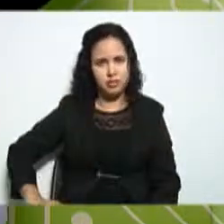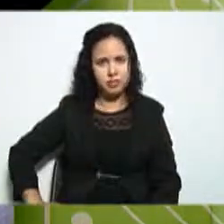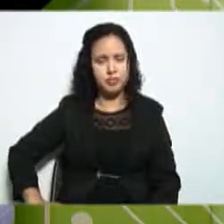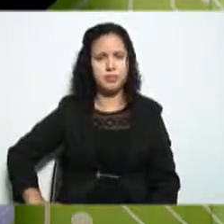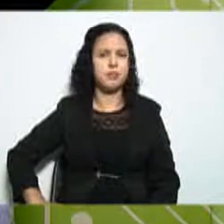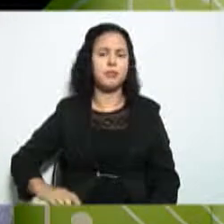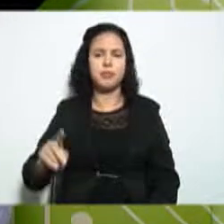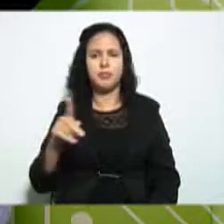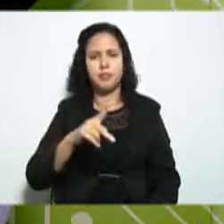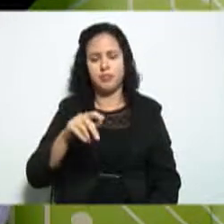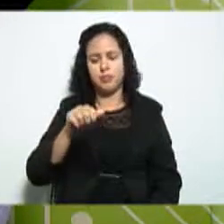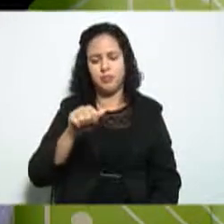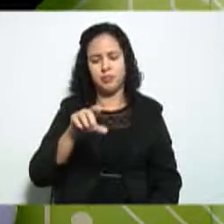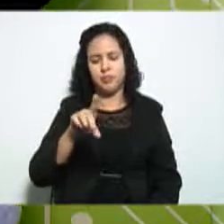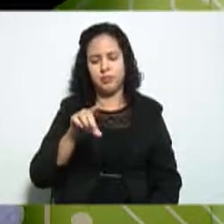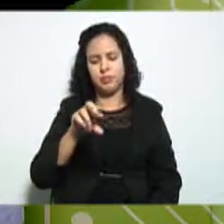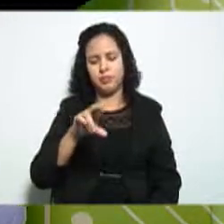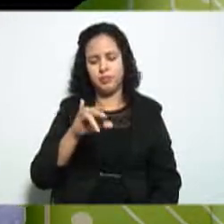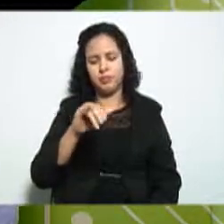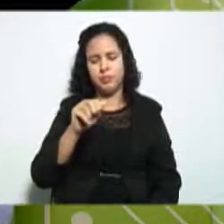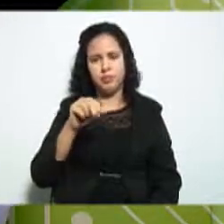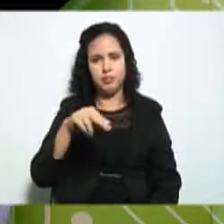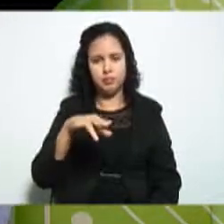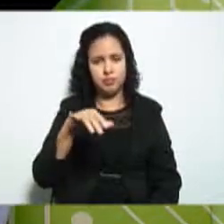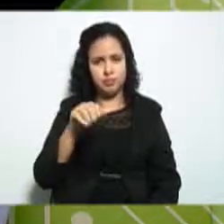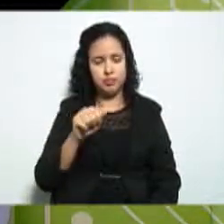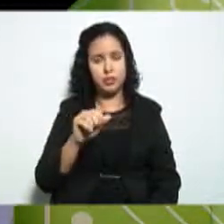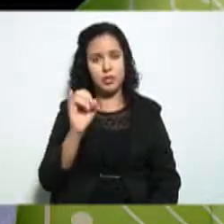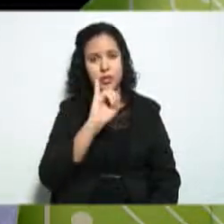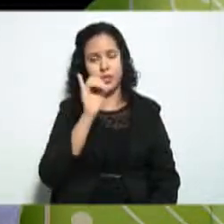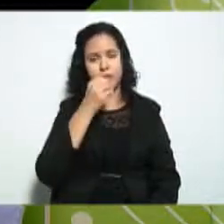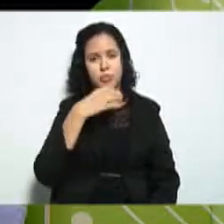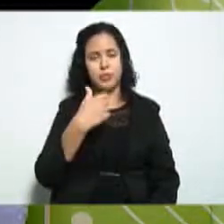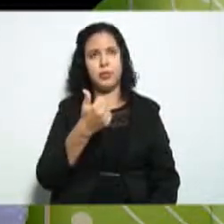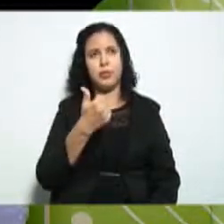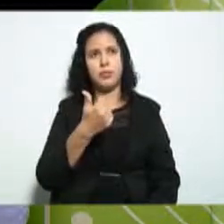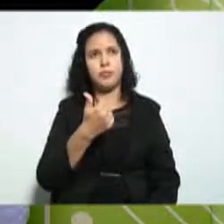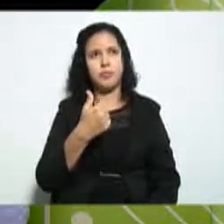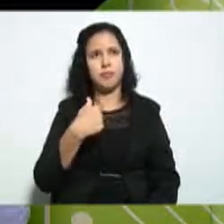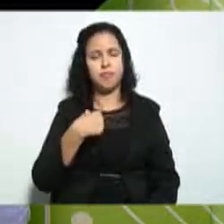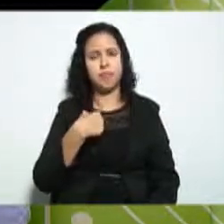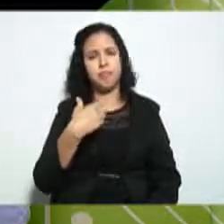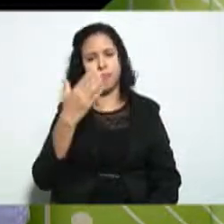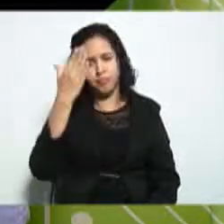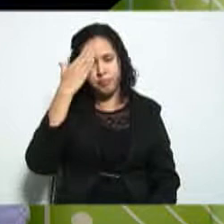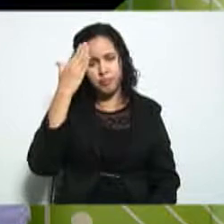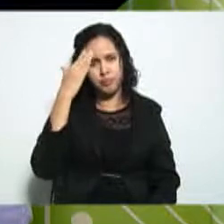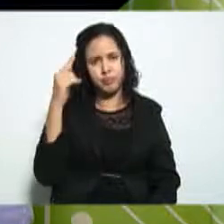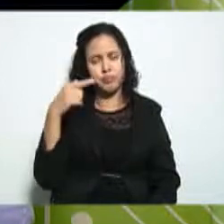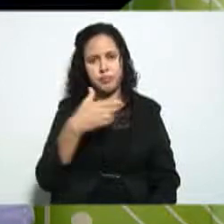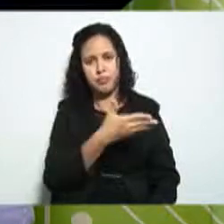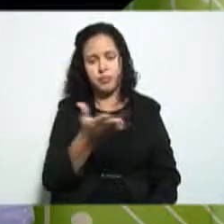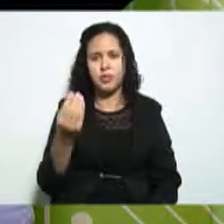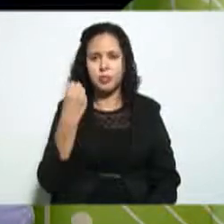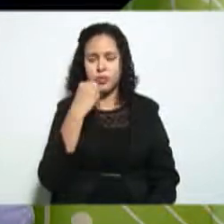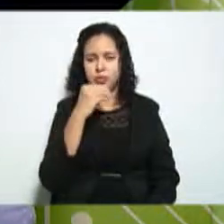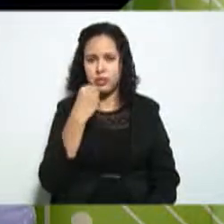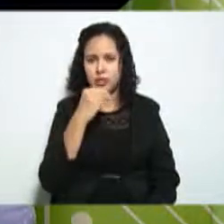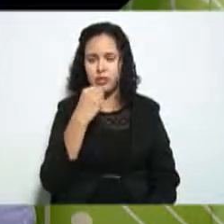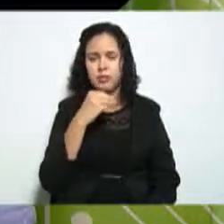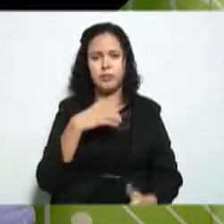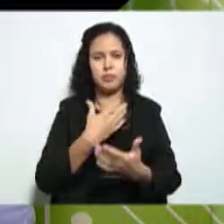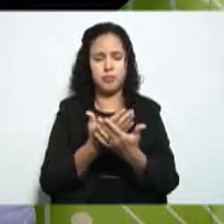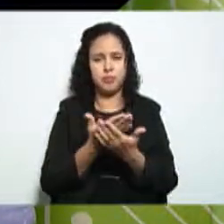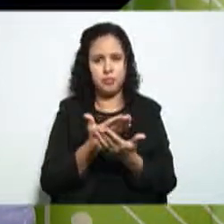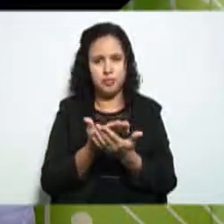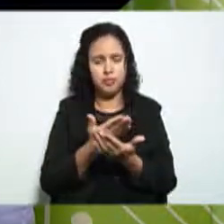Professora. Tudo bem, alunos? Eu espero que vocês estejam aproveitando bastante essa aula de ramos cooperativismo, que é uma